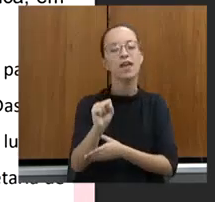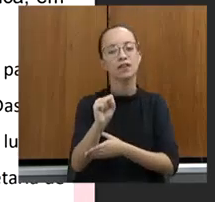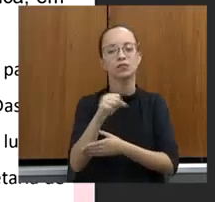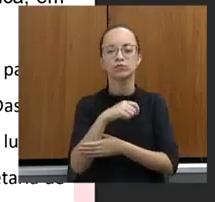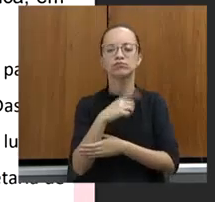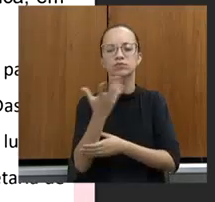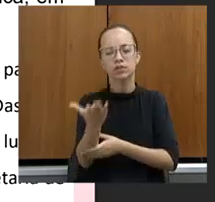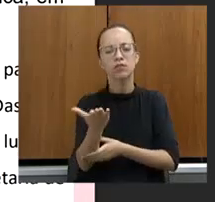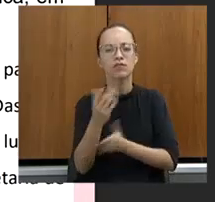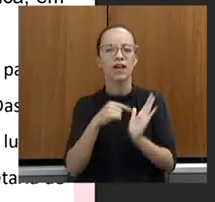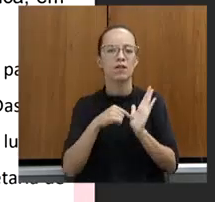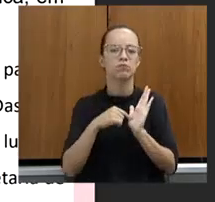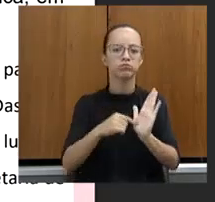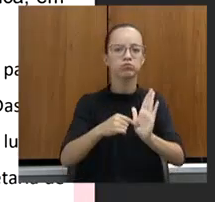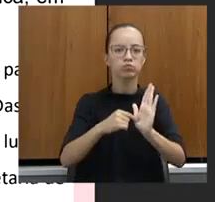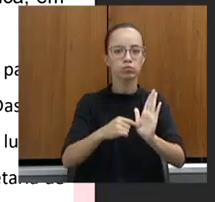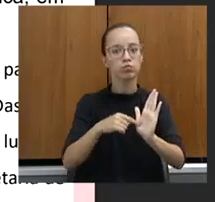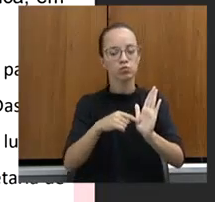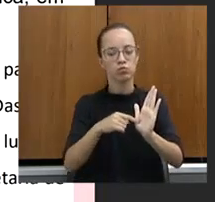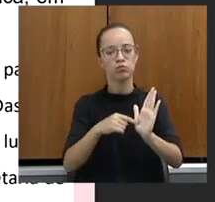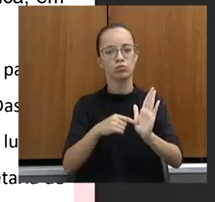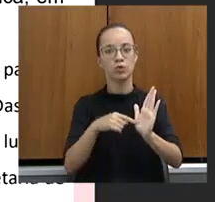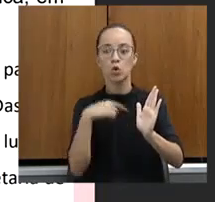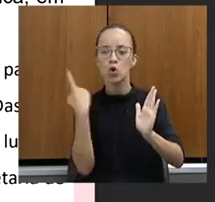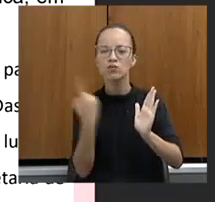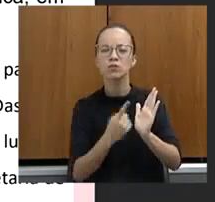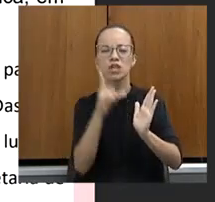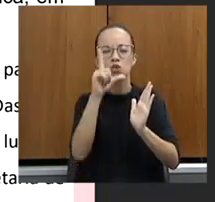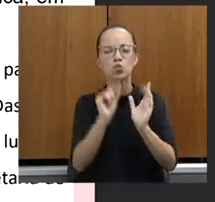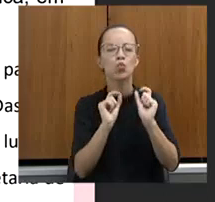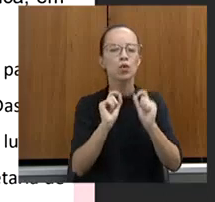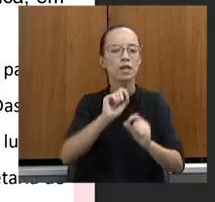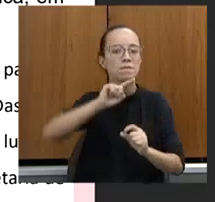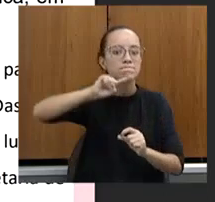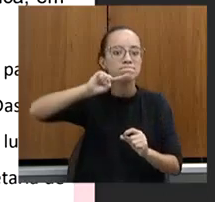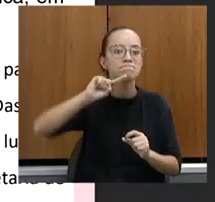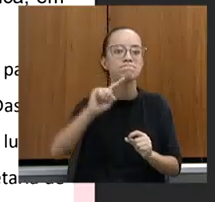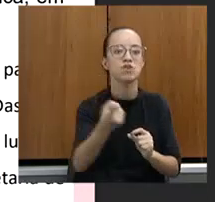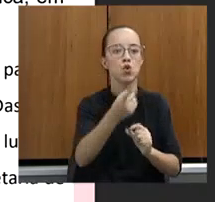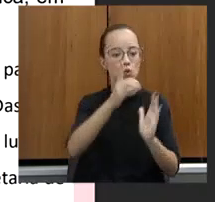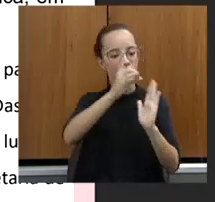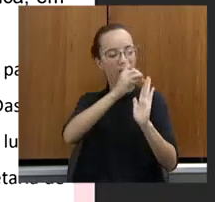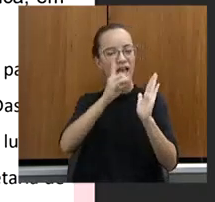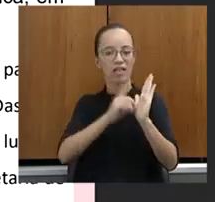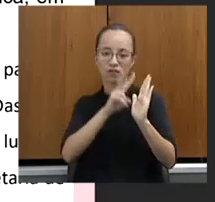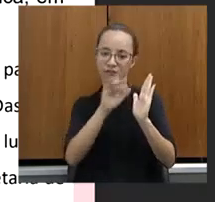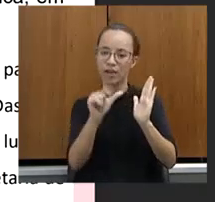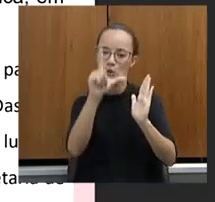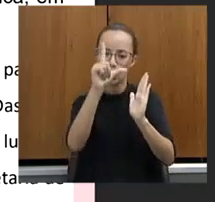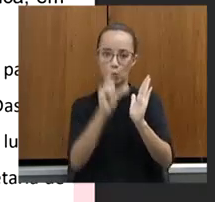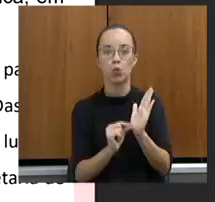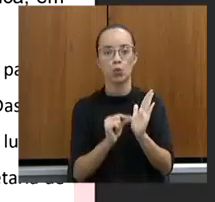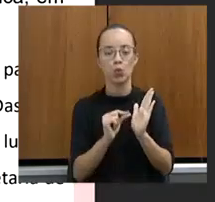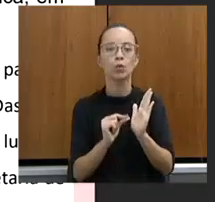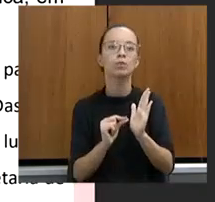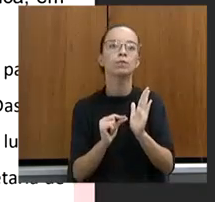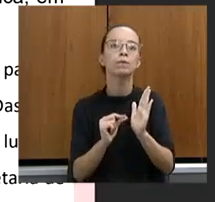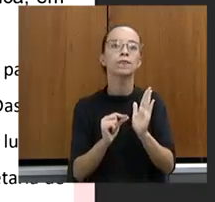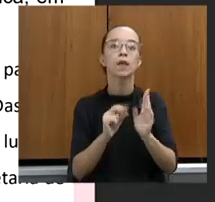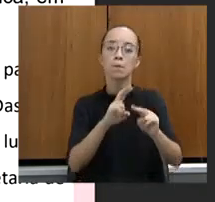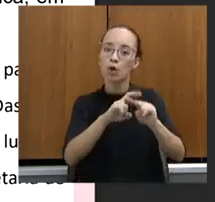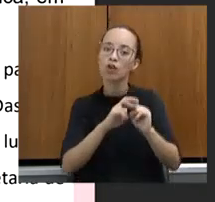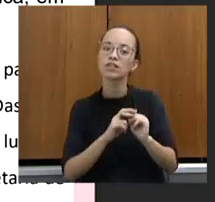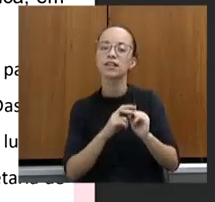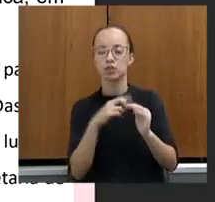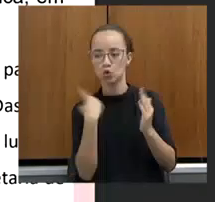simplificação nós vamos reduzir mais de 1.100 decretos em função dessa dessa revisão de